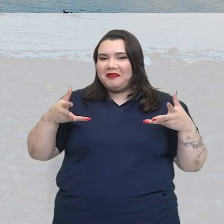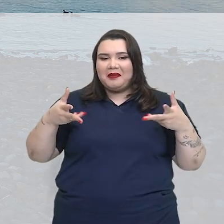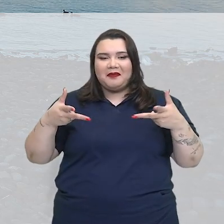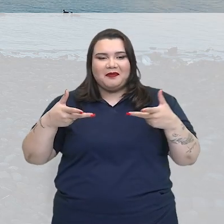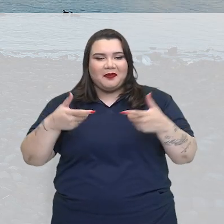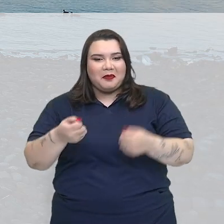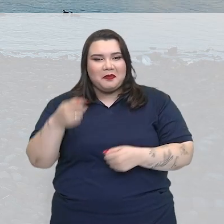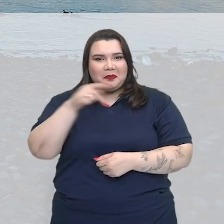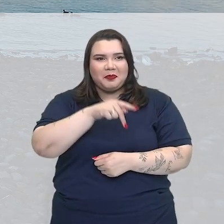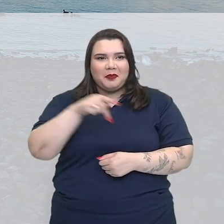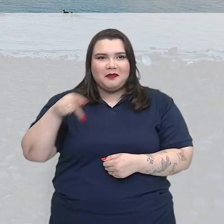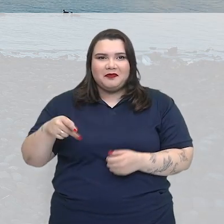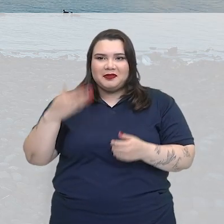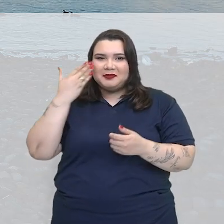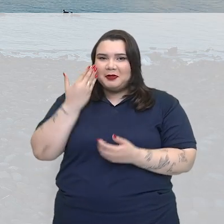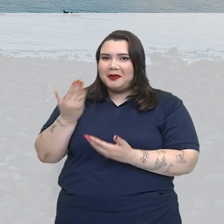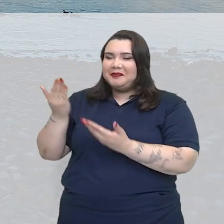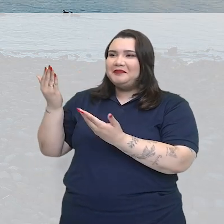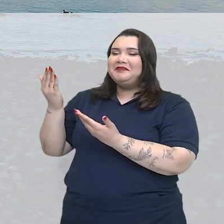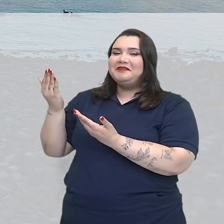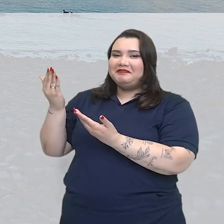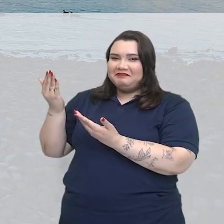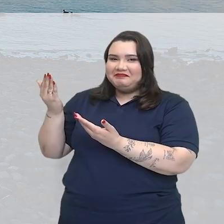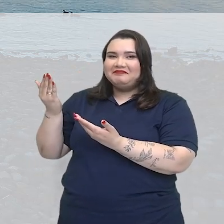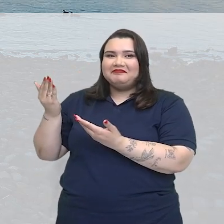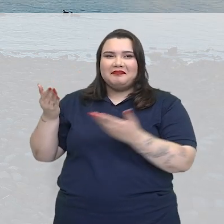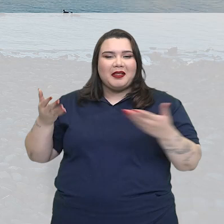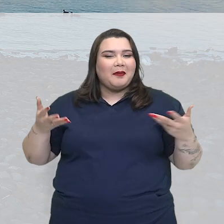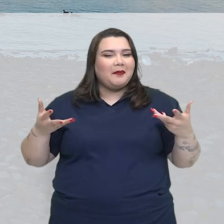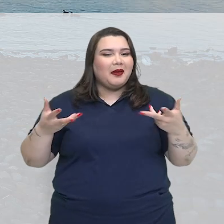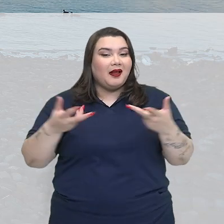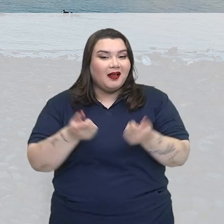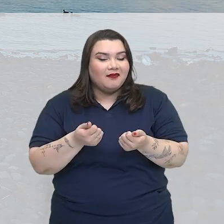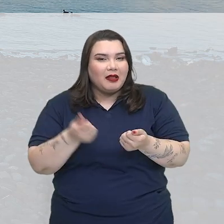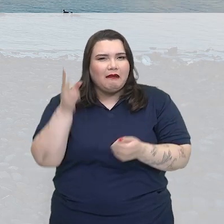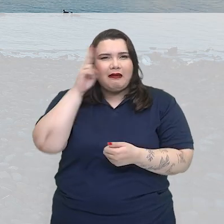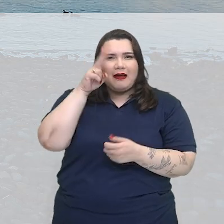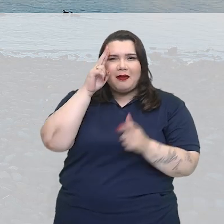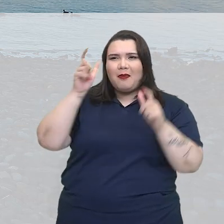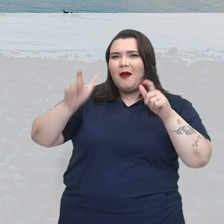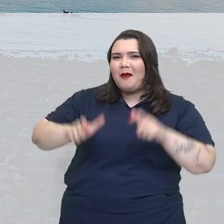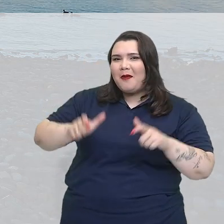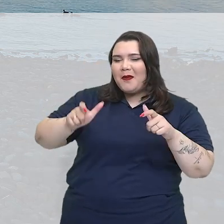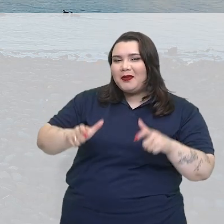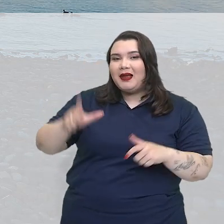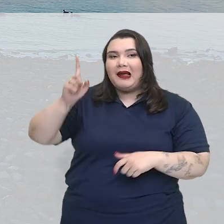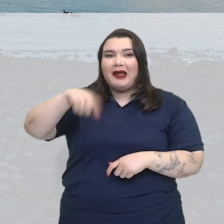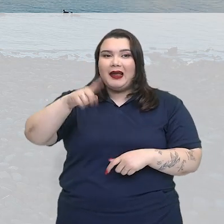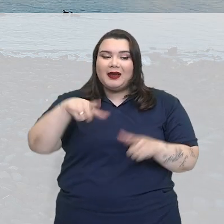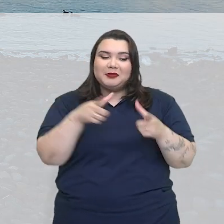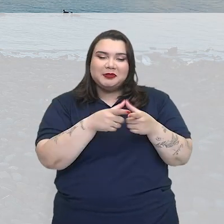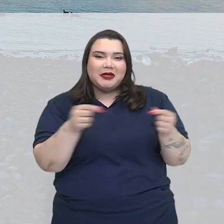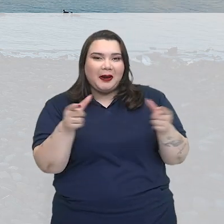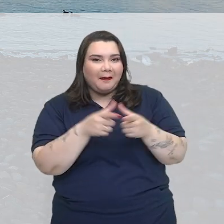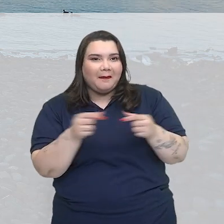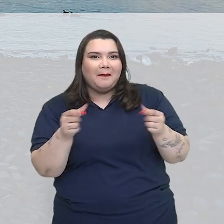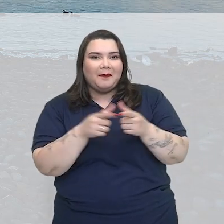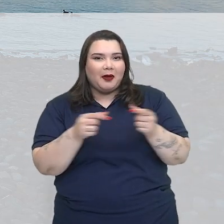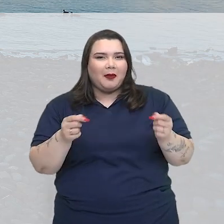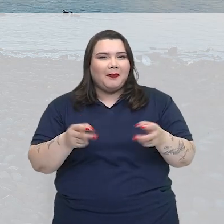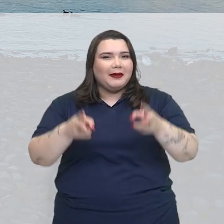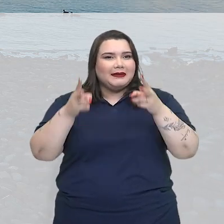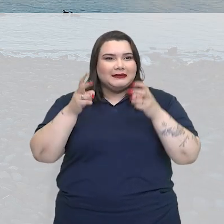o professor, né? Esse cenário nos lembra o Japão, olha que interessante. E é